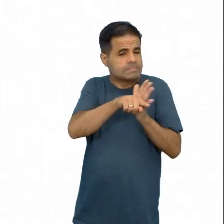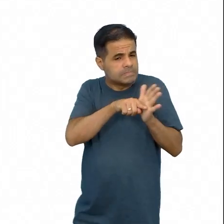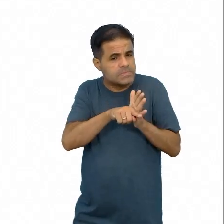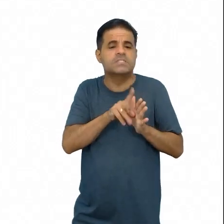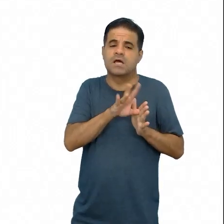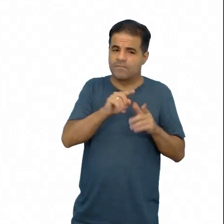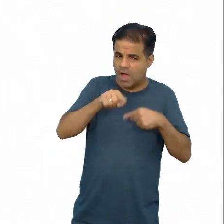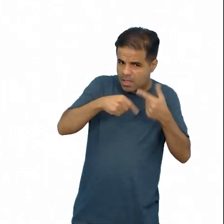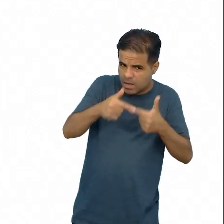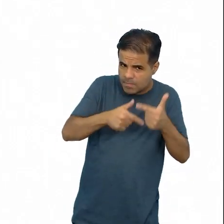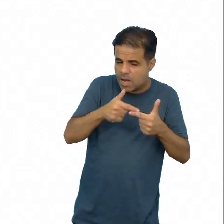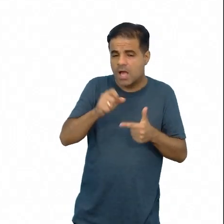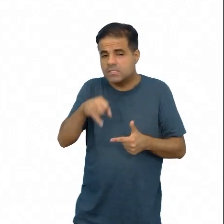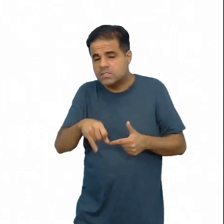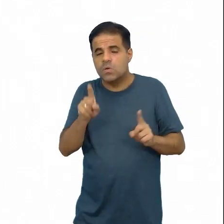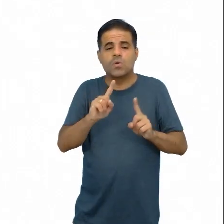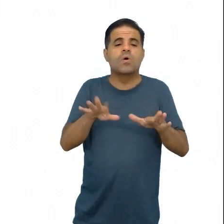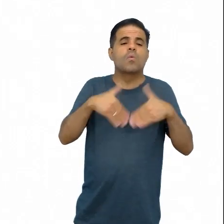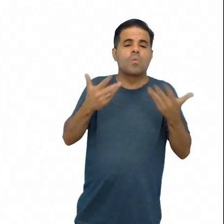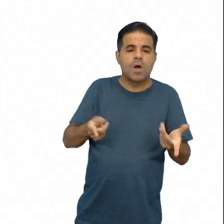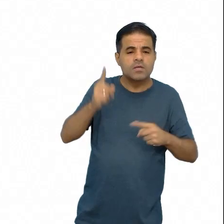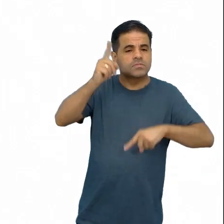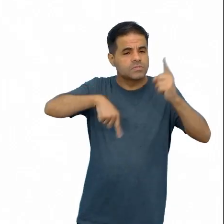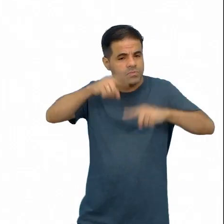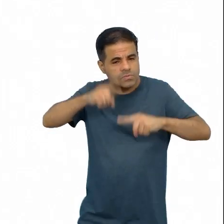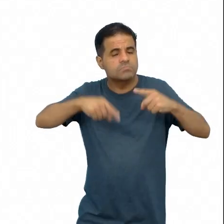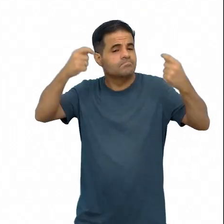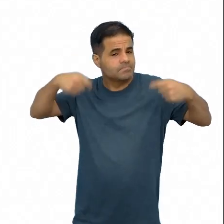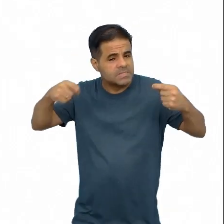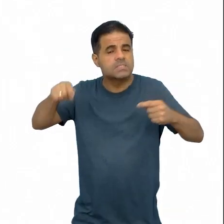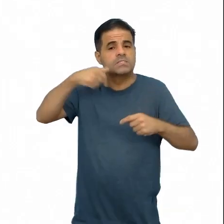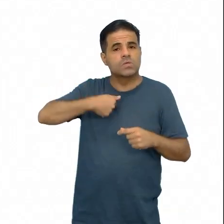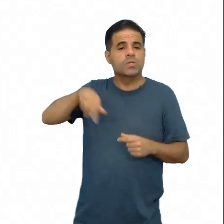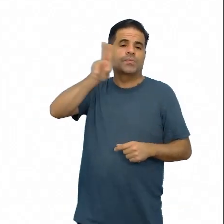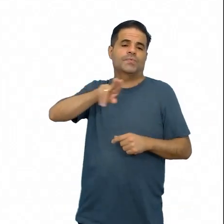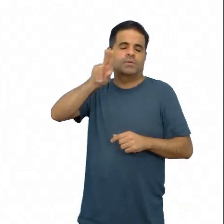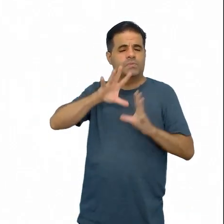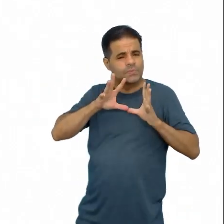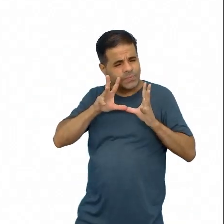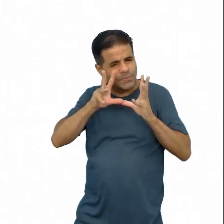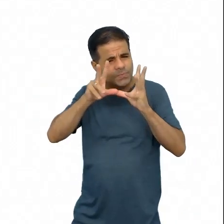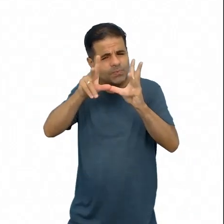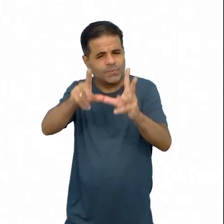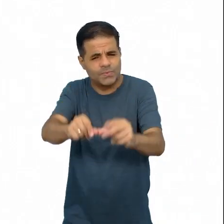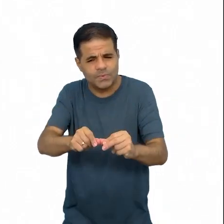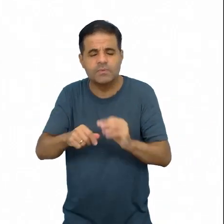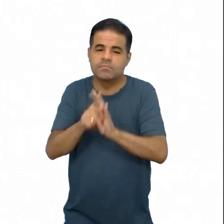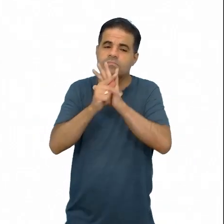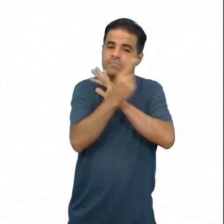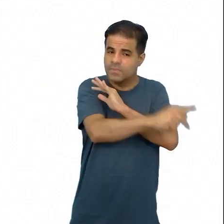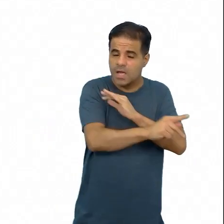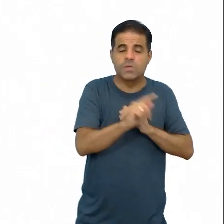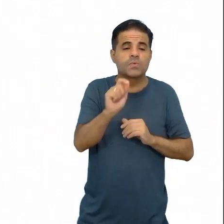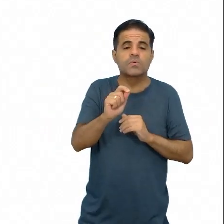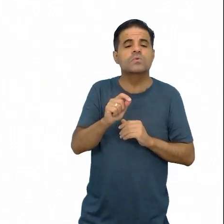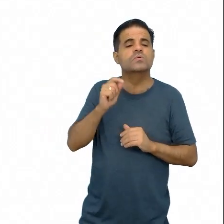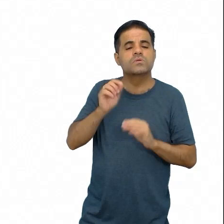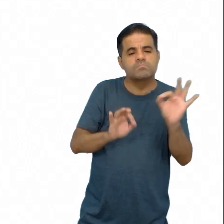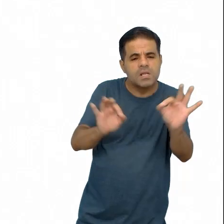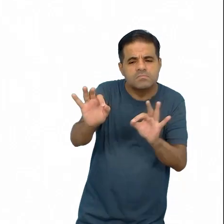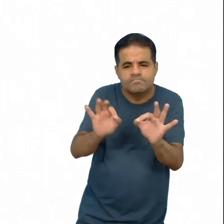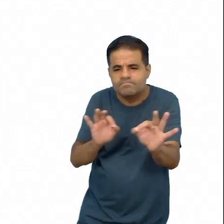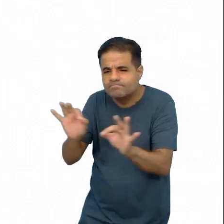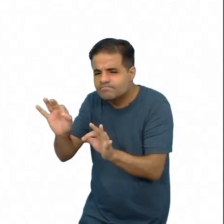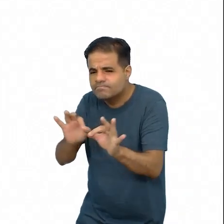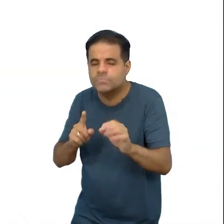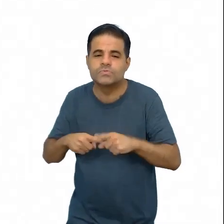vai trabalhar com pesquisa ou não, quais são os recursos necessários que eu vou estar utilizando. Então, tudo isso faz parte do quê? Desse